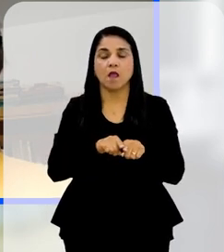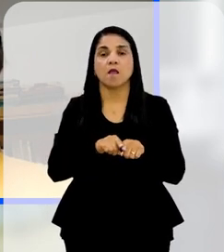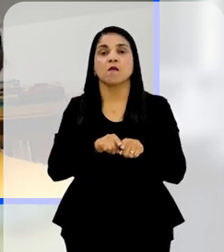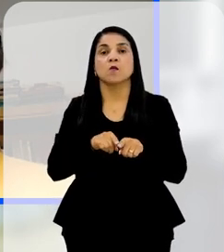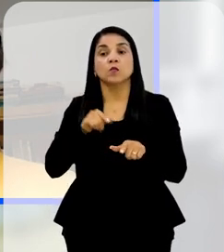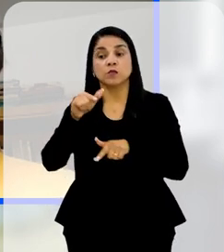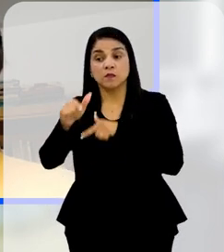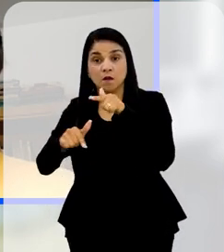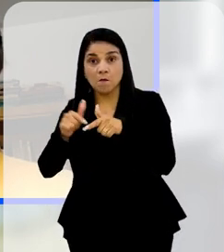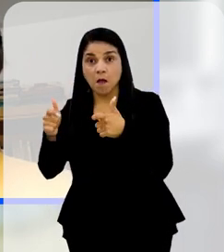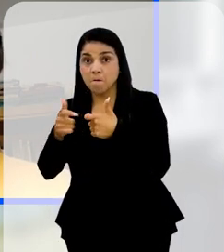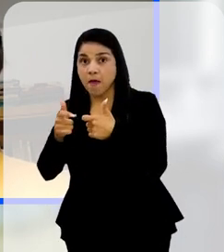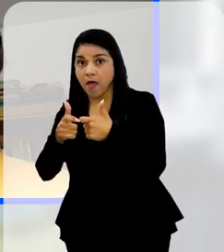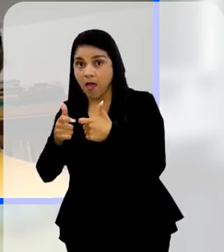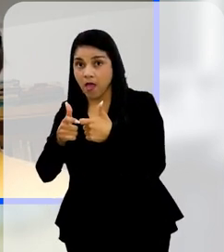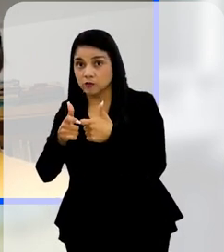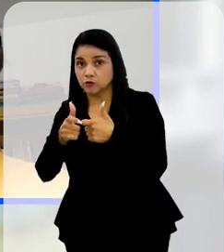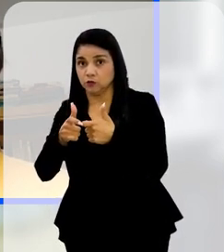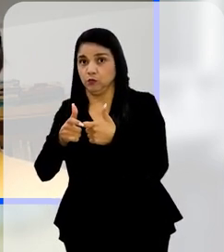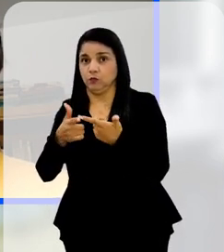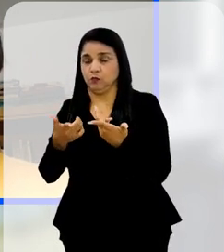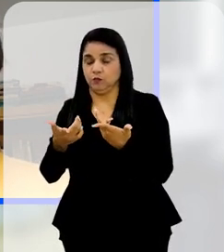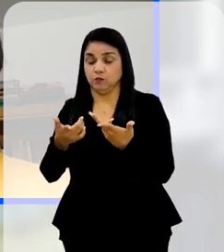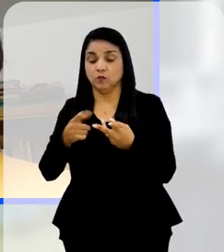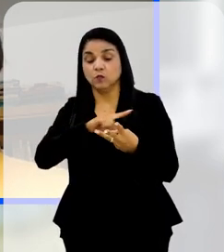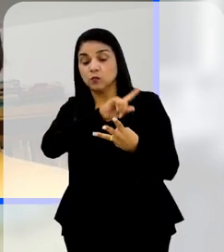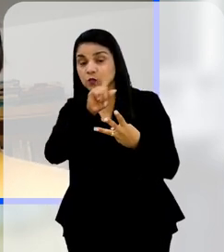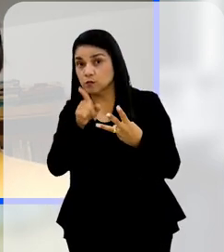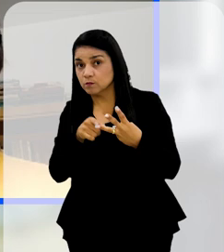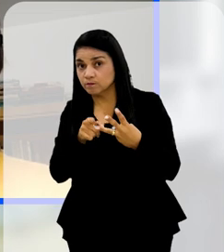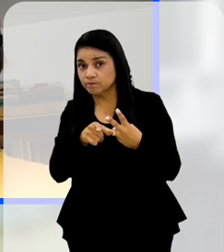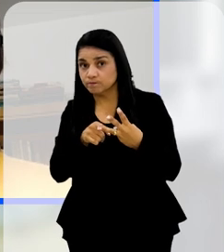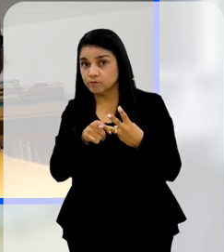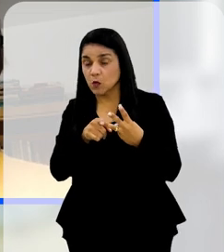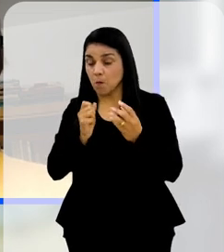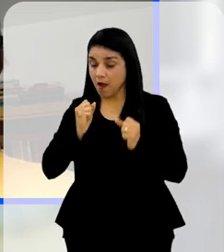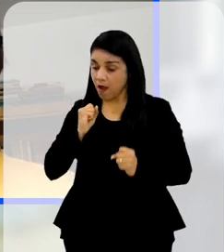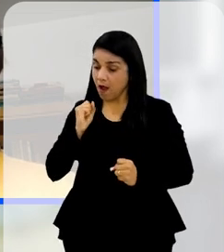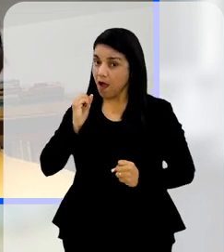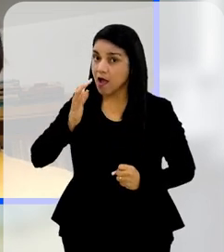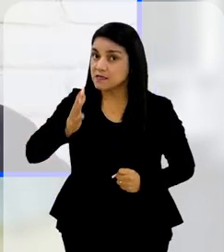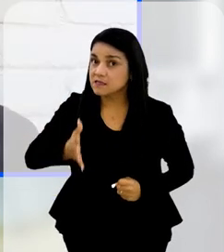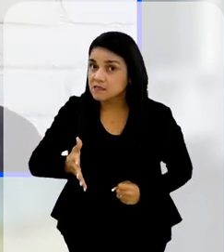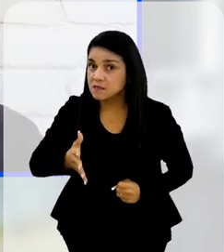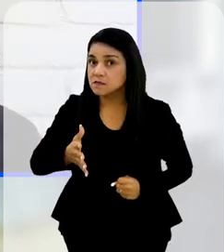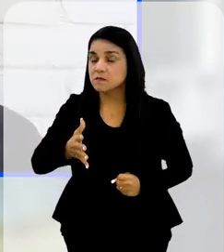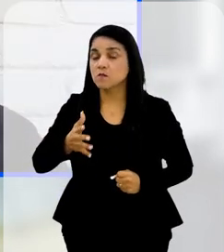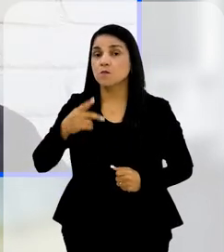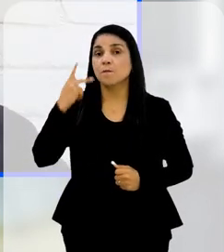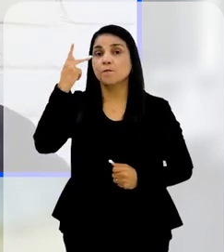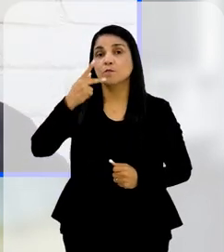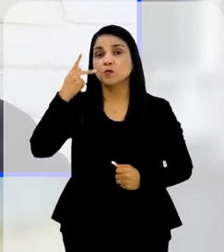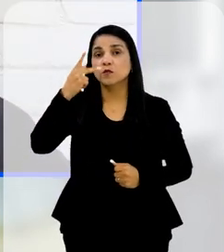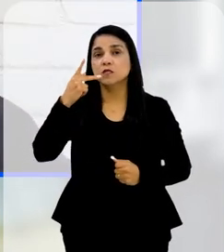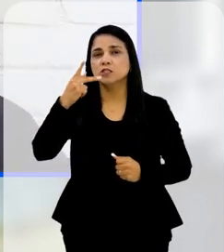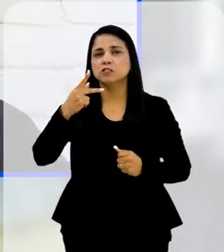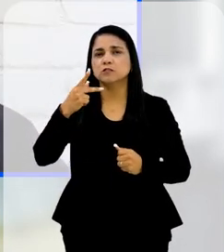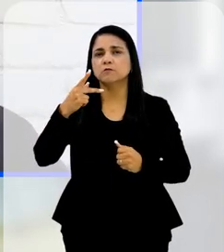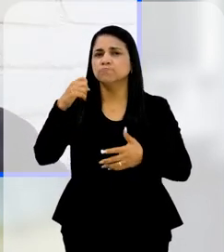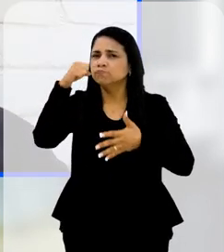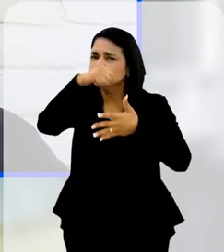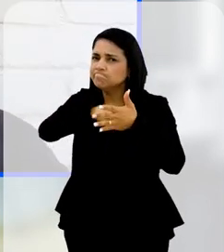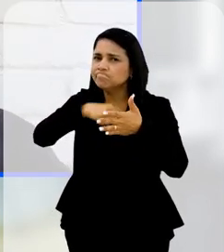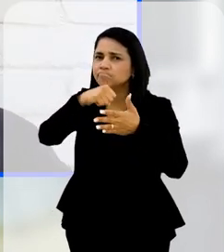aí para uma ação política na luta pela democracia no nosso país. O Partido Sanitário, do qual eu